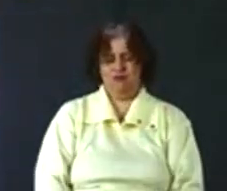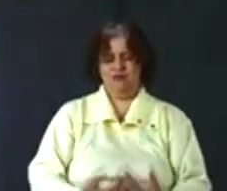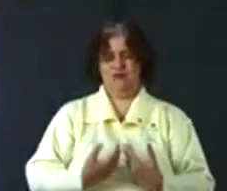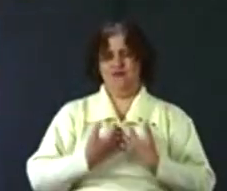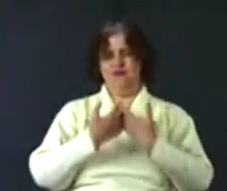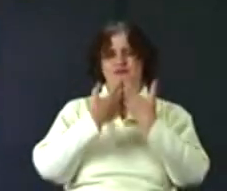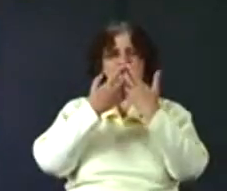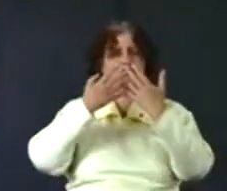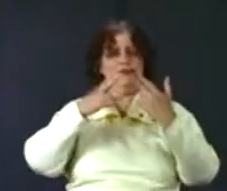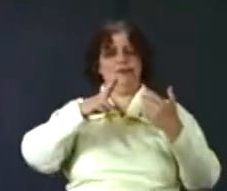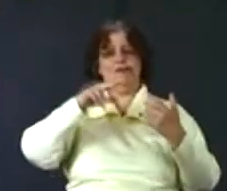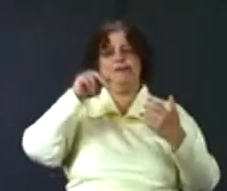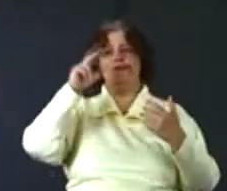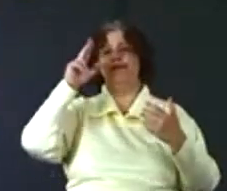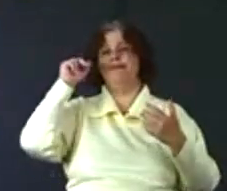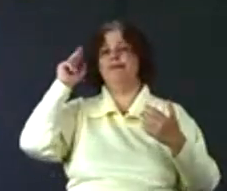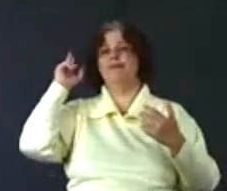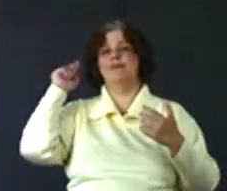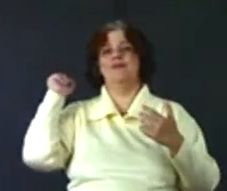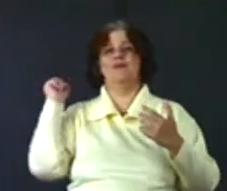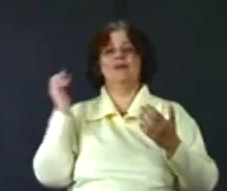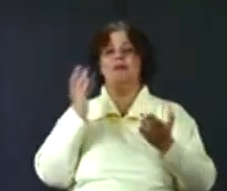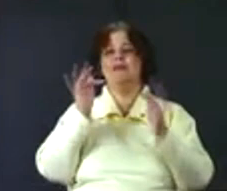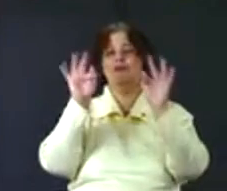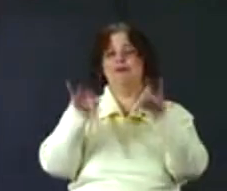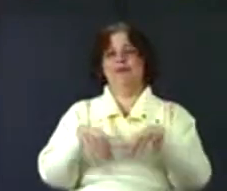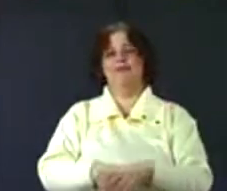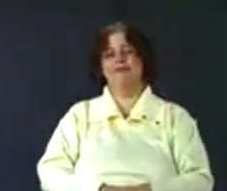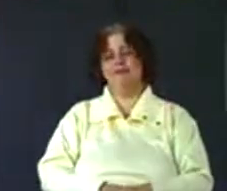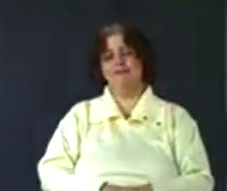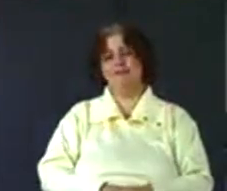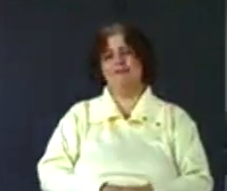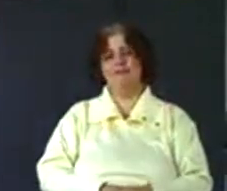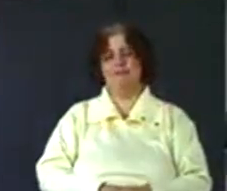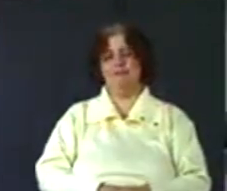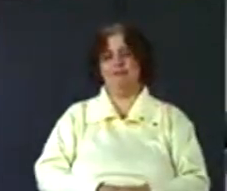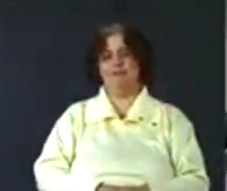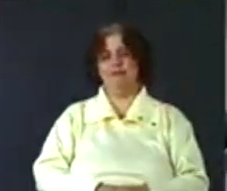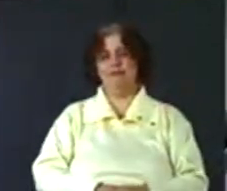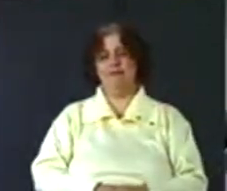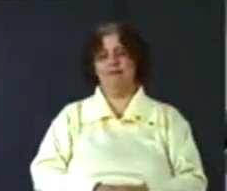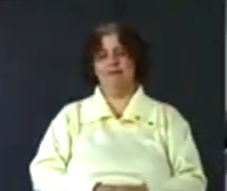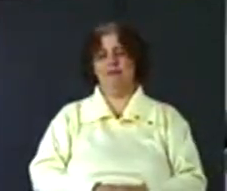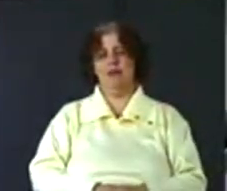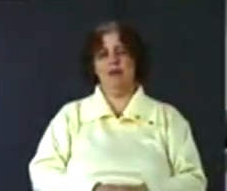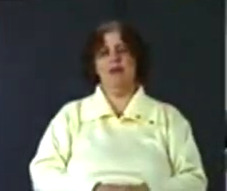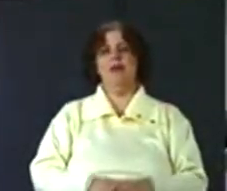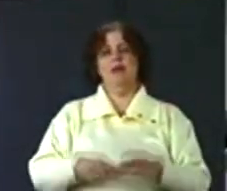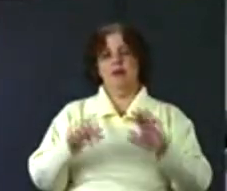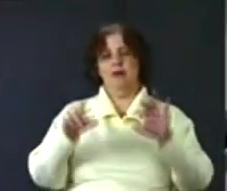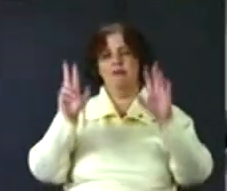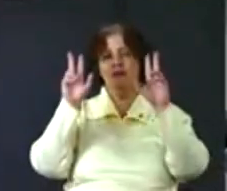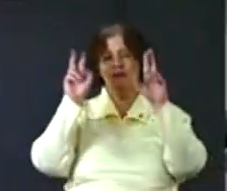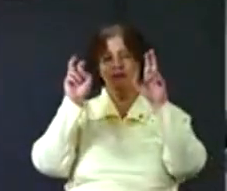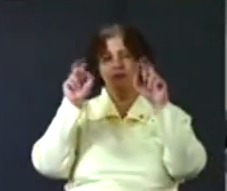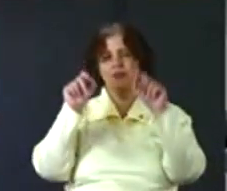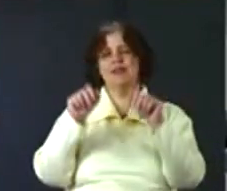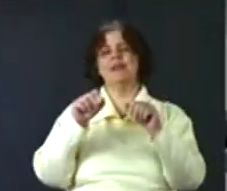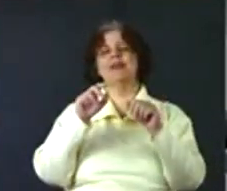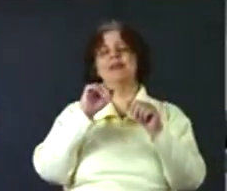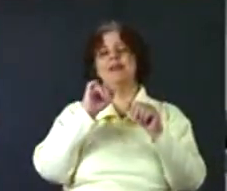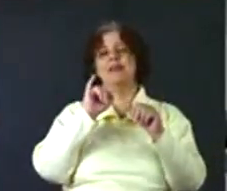isso que terminamos com o verso 11. Aliás, essa expressão, ela é muito importante,